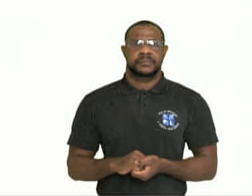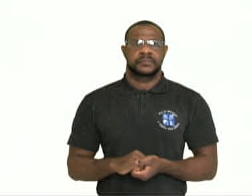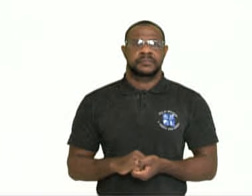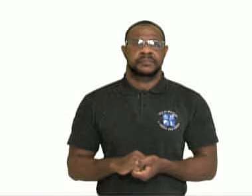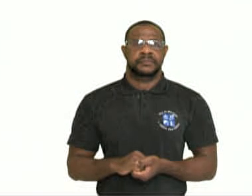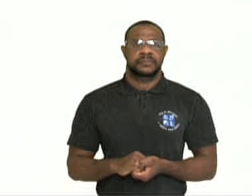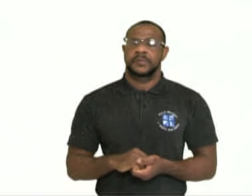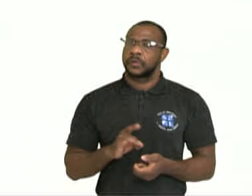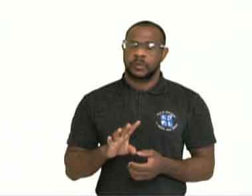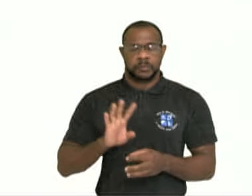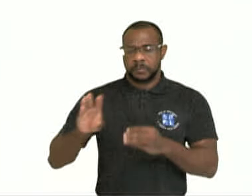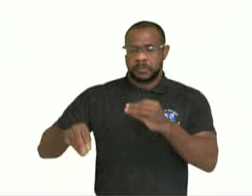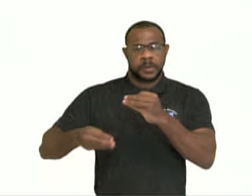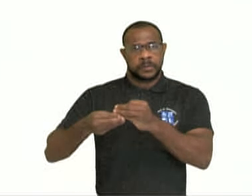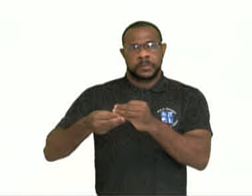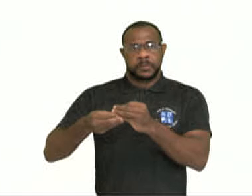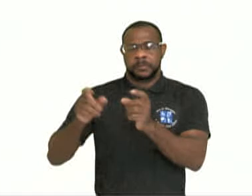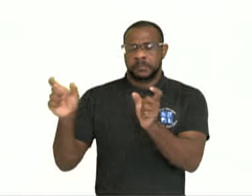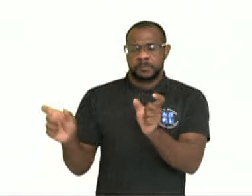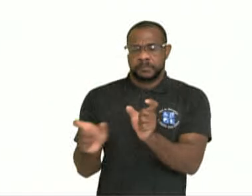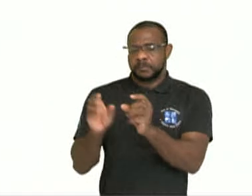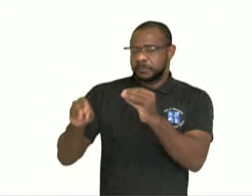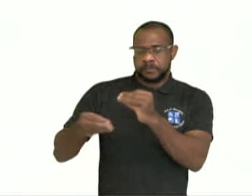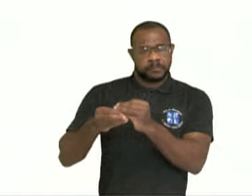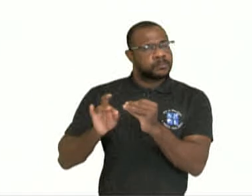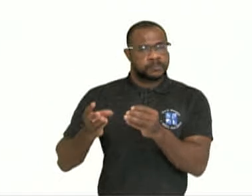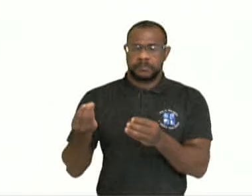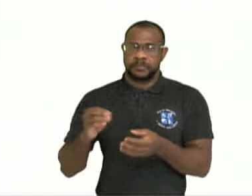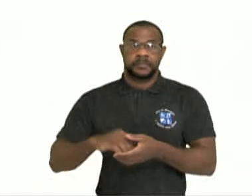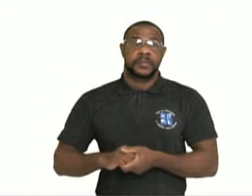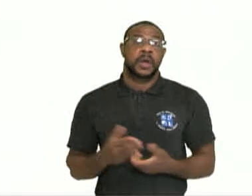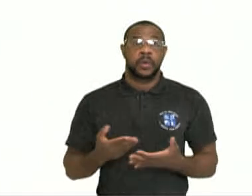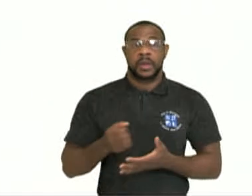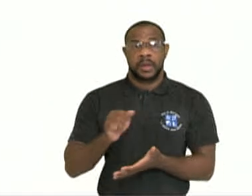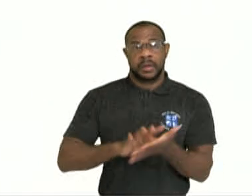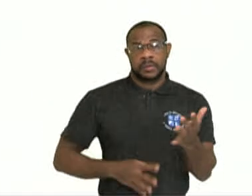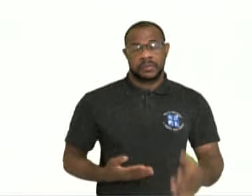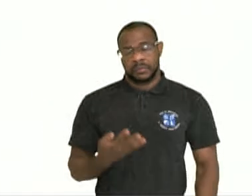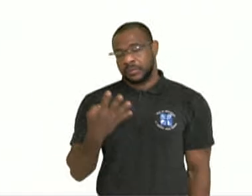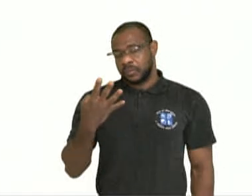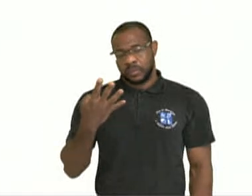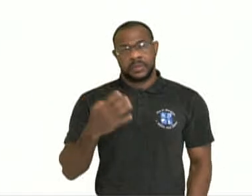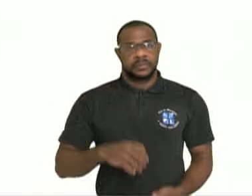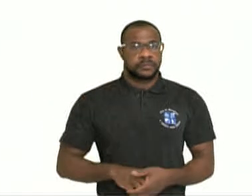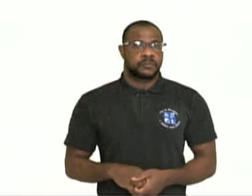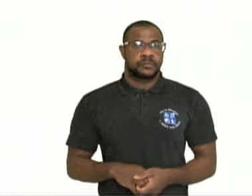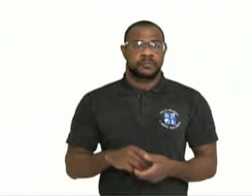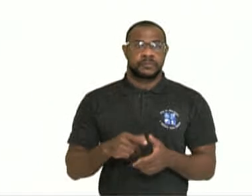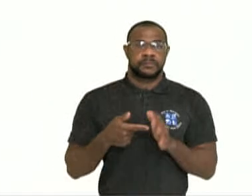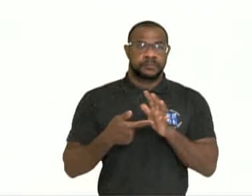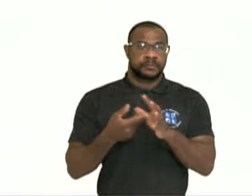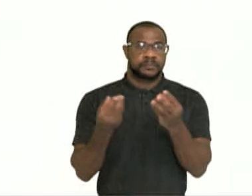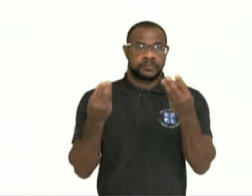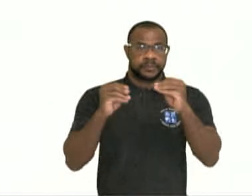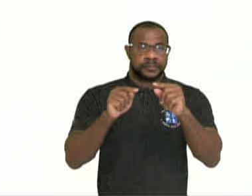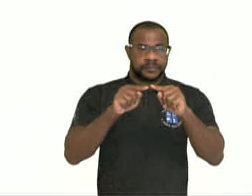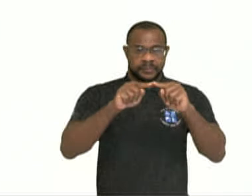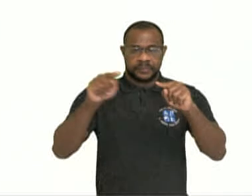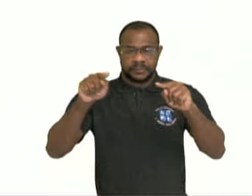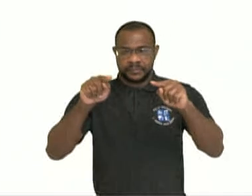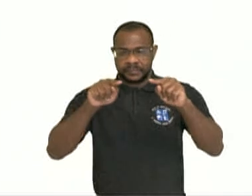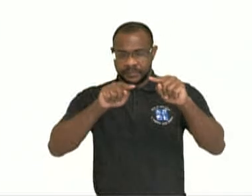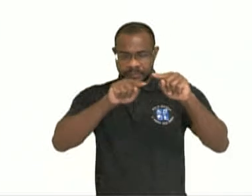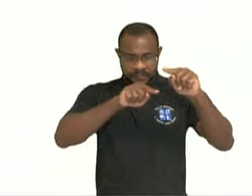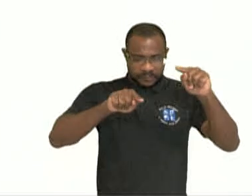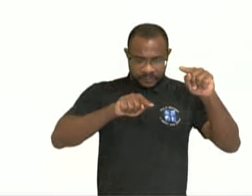Bien? Ainda temos a atividade 4. Você vai completar aí com a conjunção que aparece ou i,